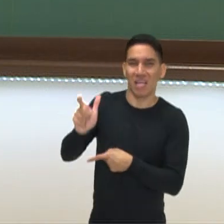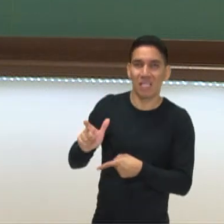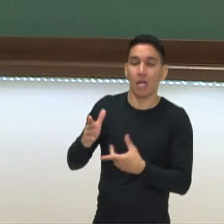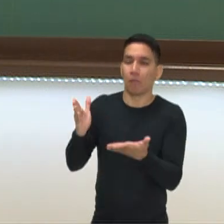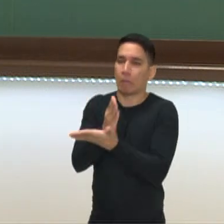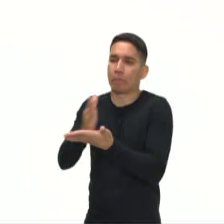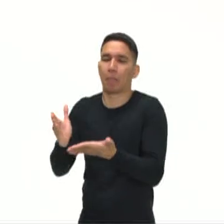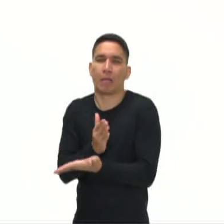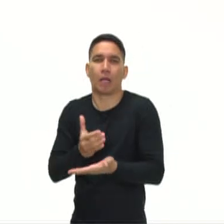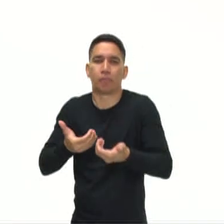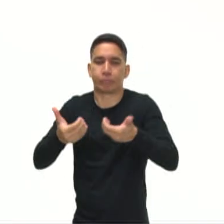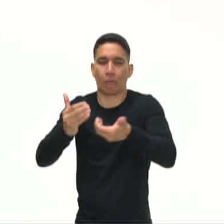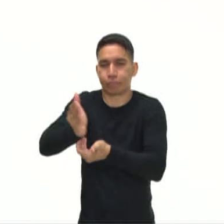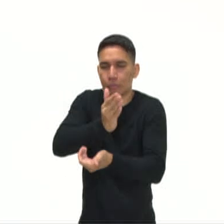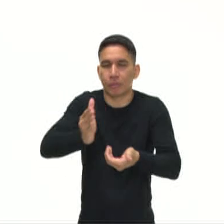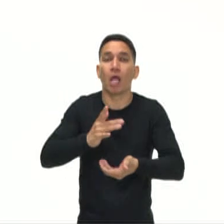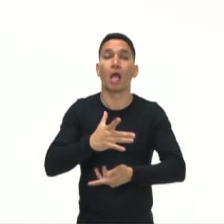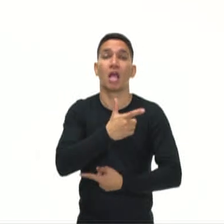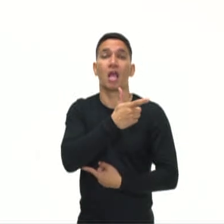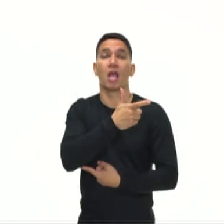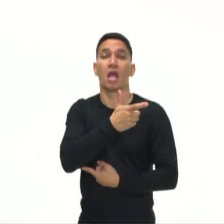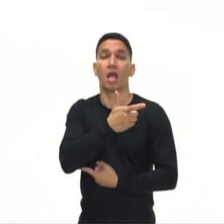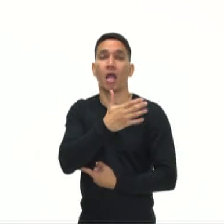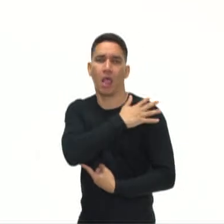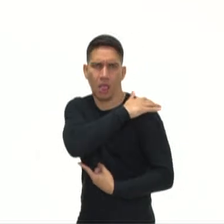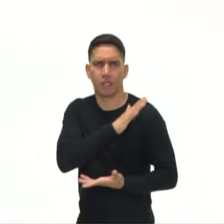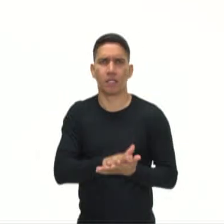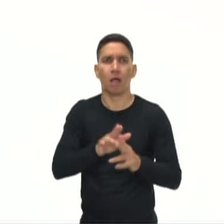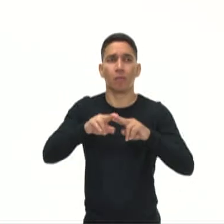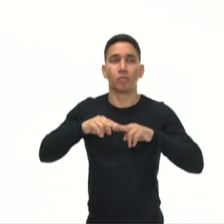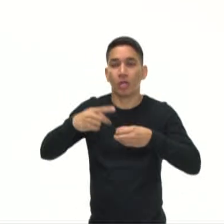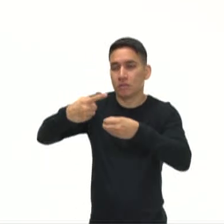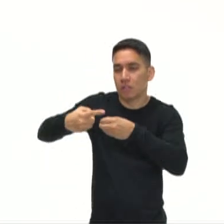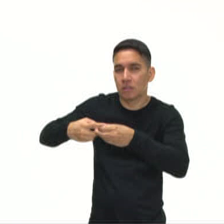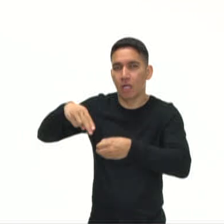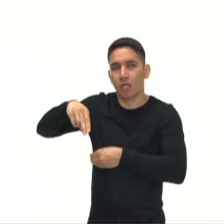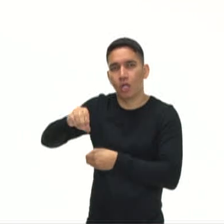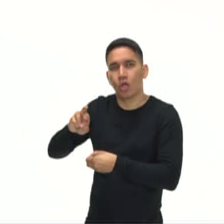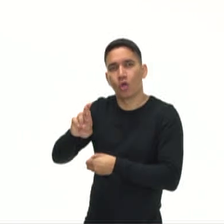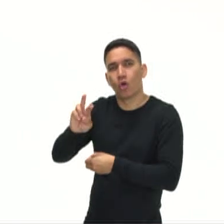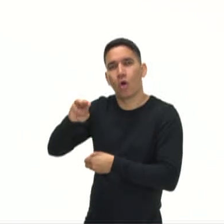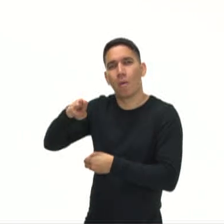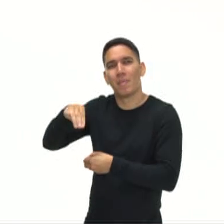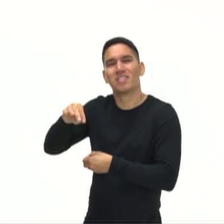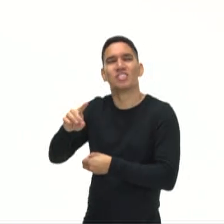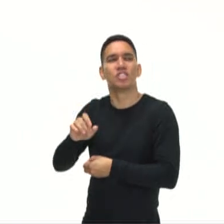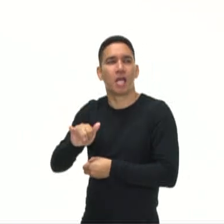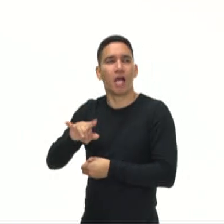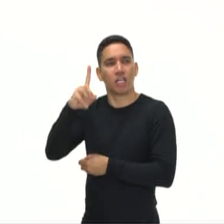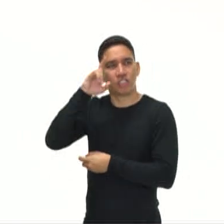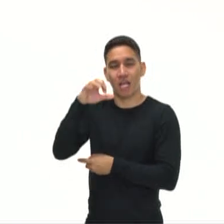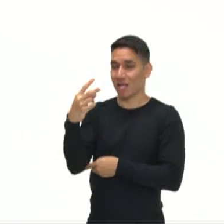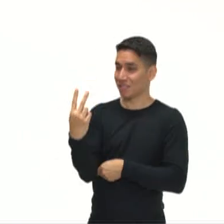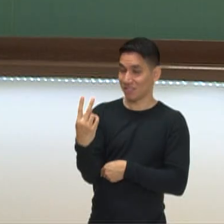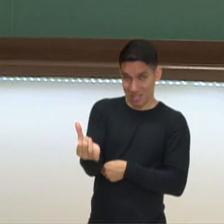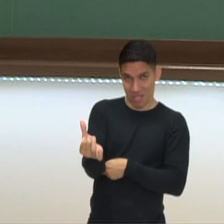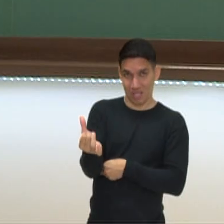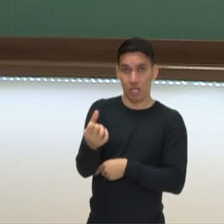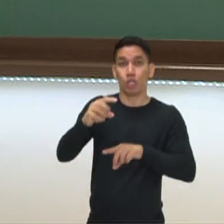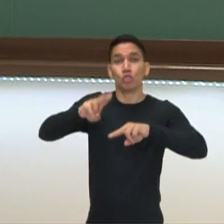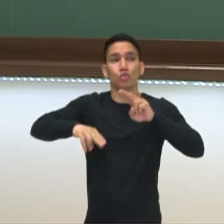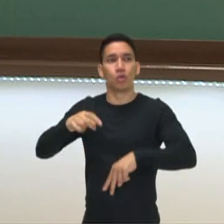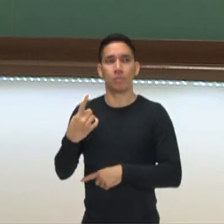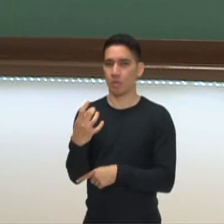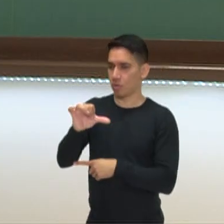o exército. Vai ser o desembarque de tropas na Normandia, no noroeste da França, em 6 de junho de 1954. Muito relatado em